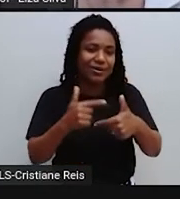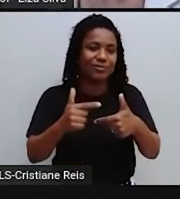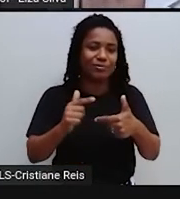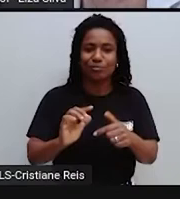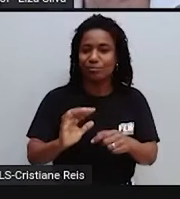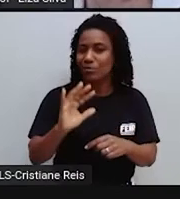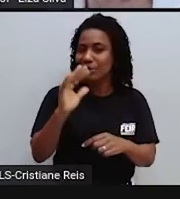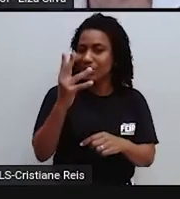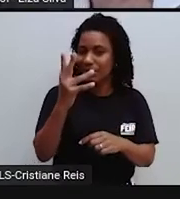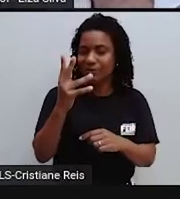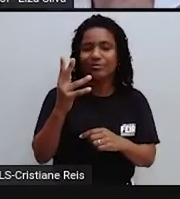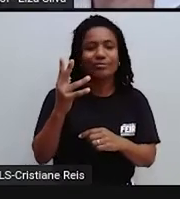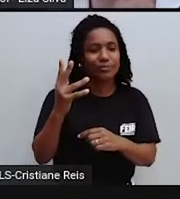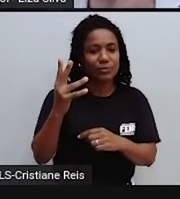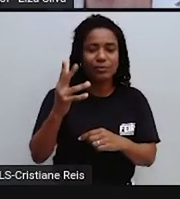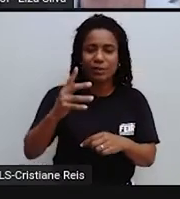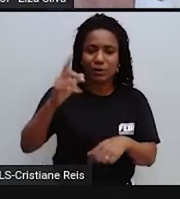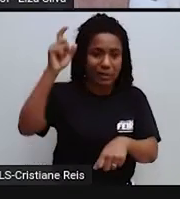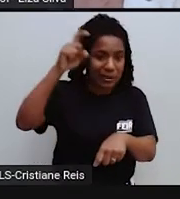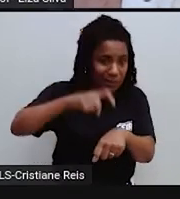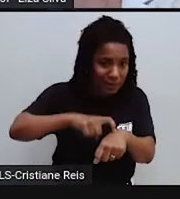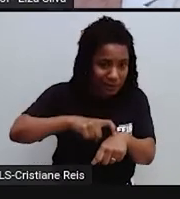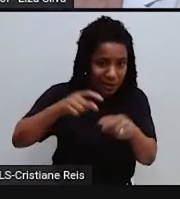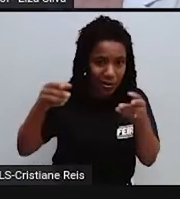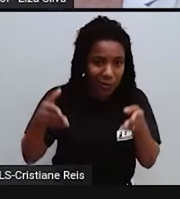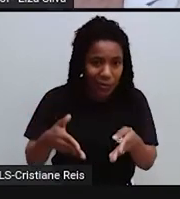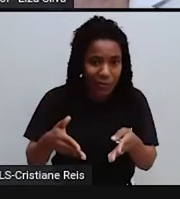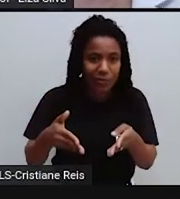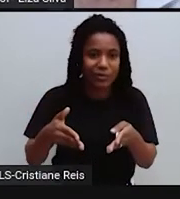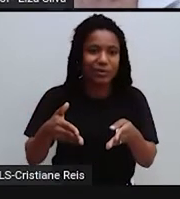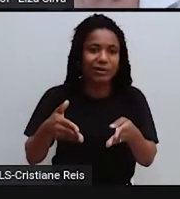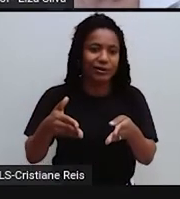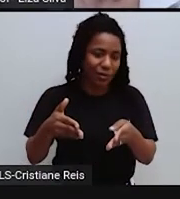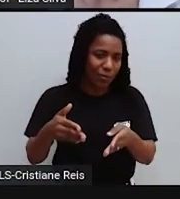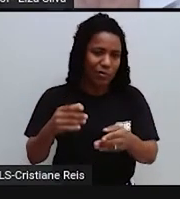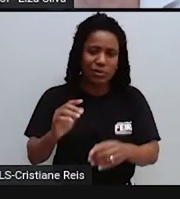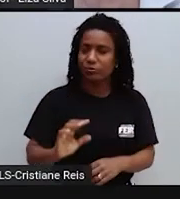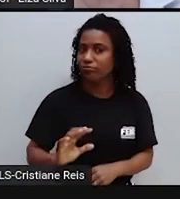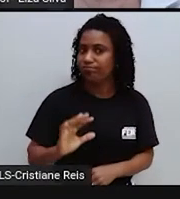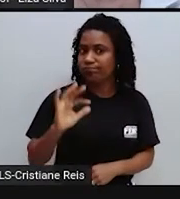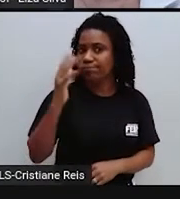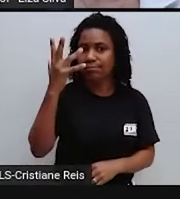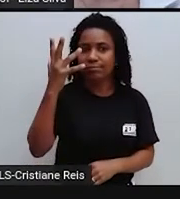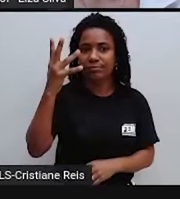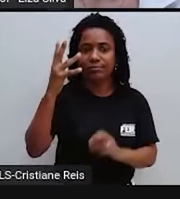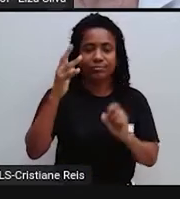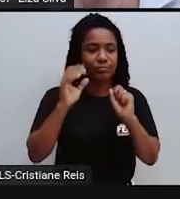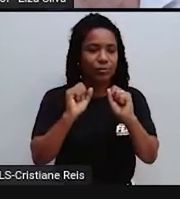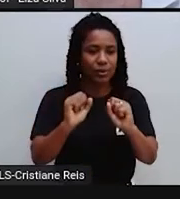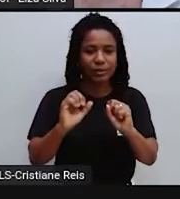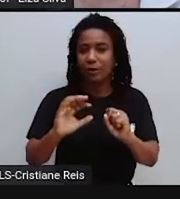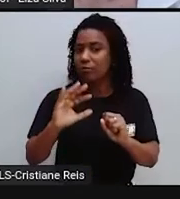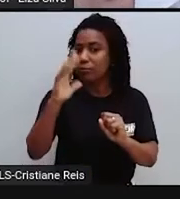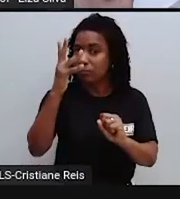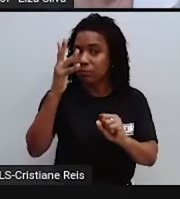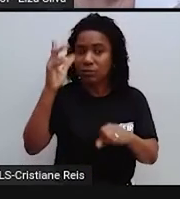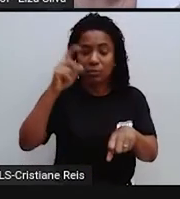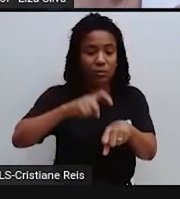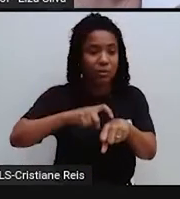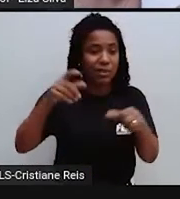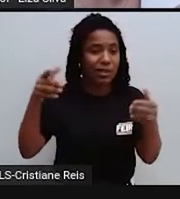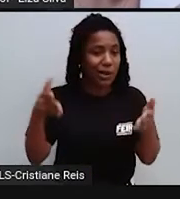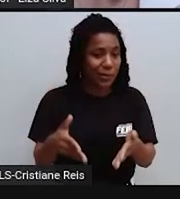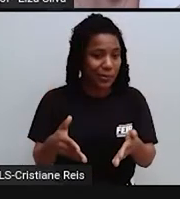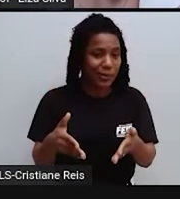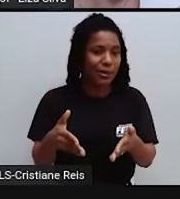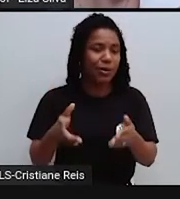acontecendo um pouco antes e logo depois de agora. E não é permanente. Vejamos aqui um exemplo